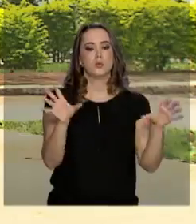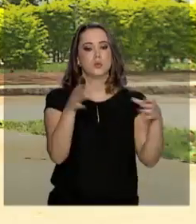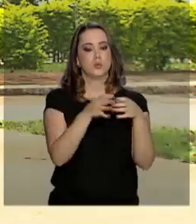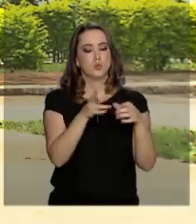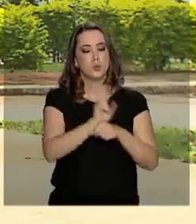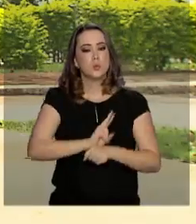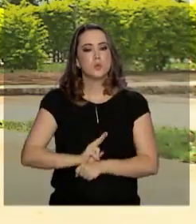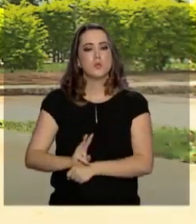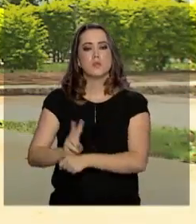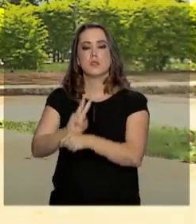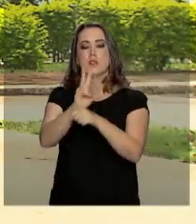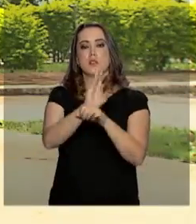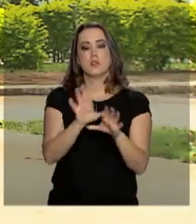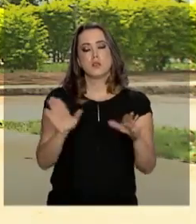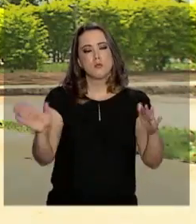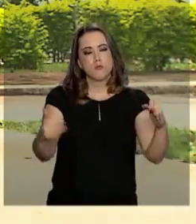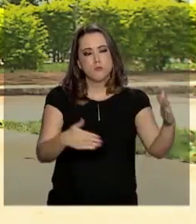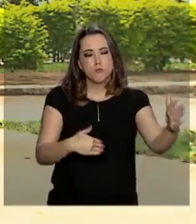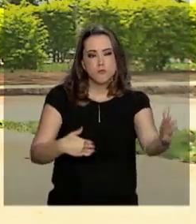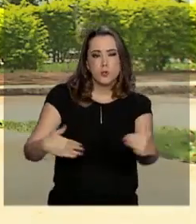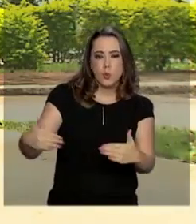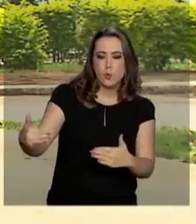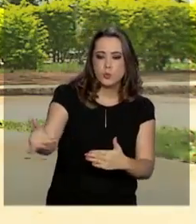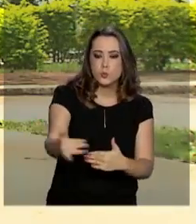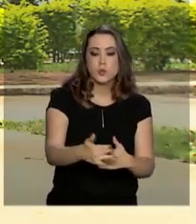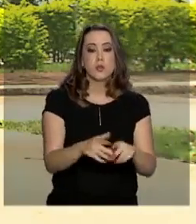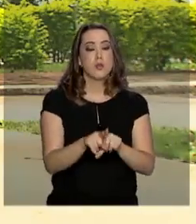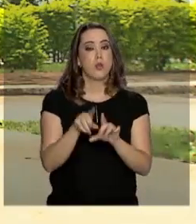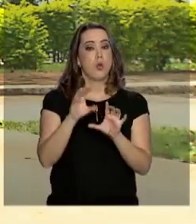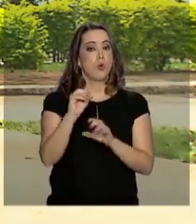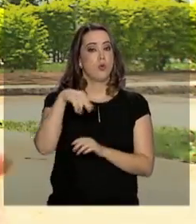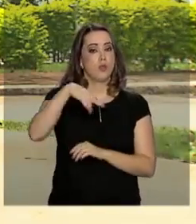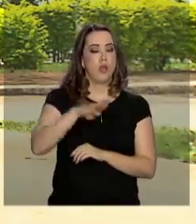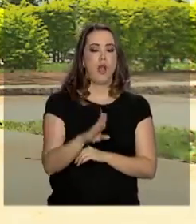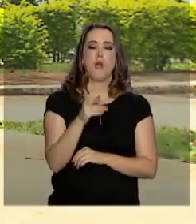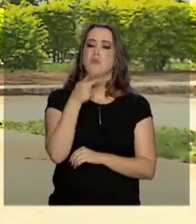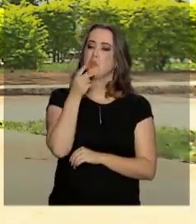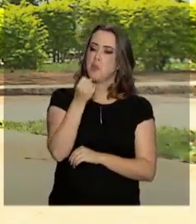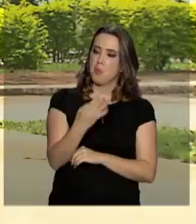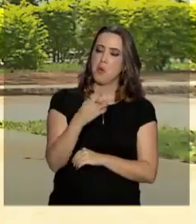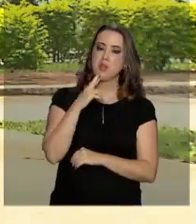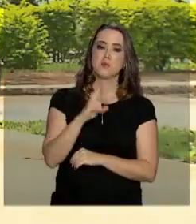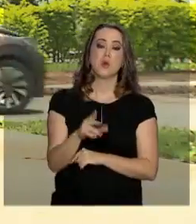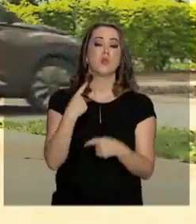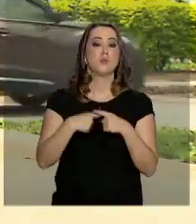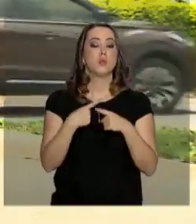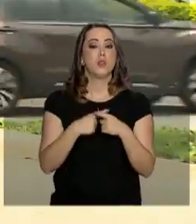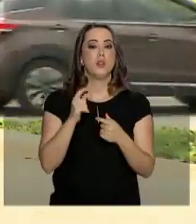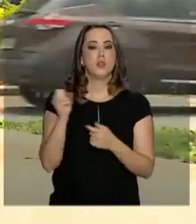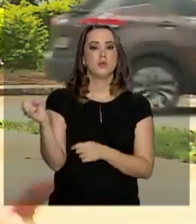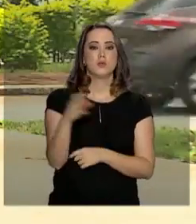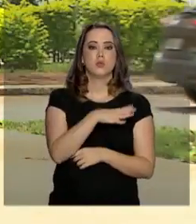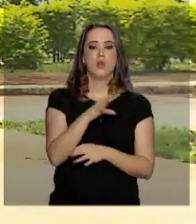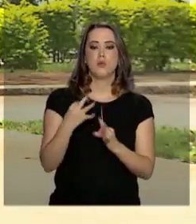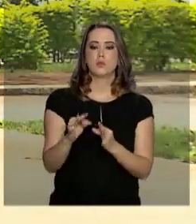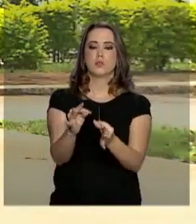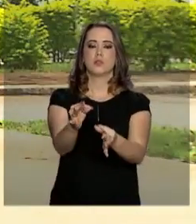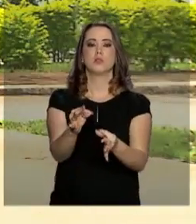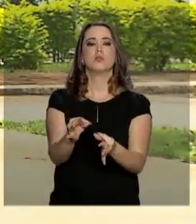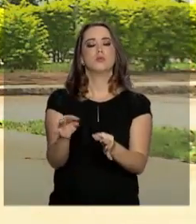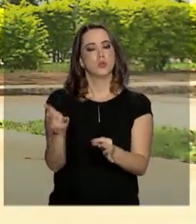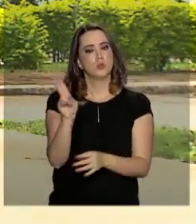Superintendência de Fiscalização de Estoques da Conab. De acordo com a companhia, o bom resultado é o reflexo de novas